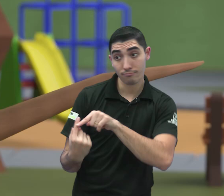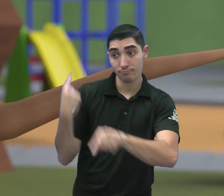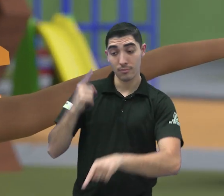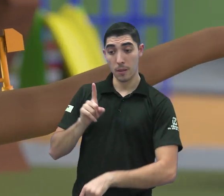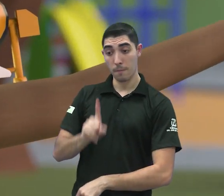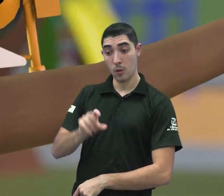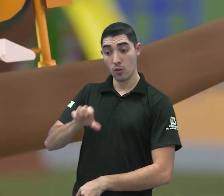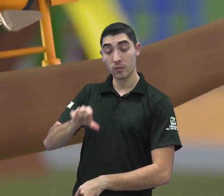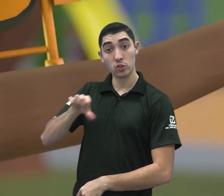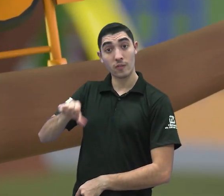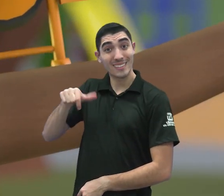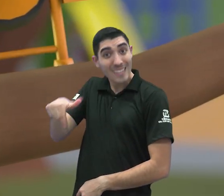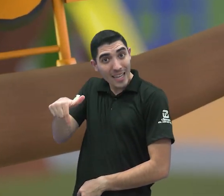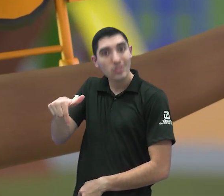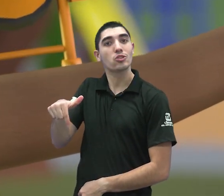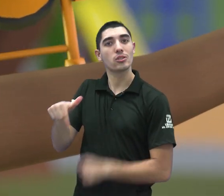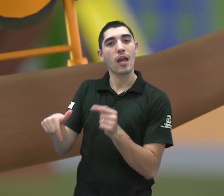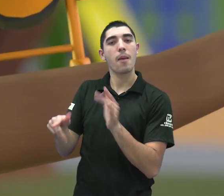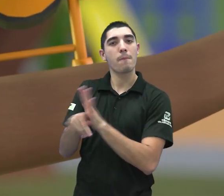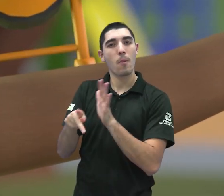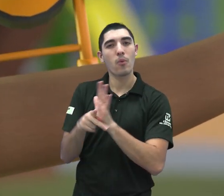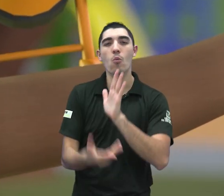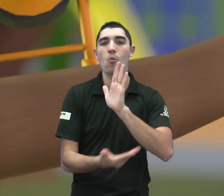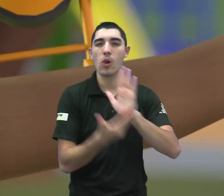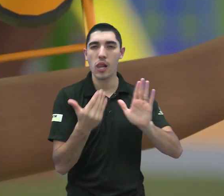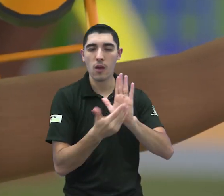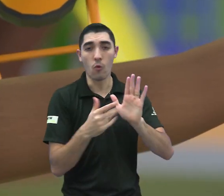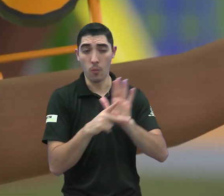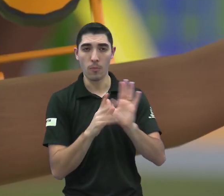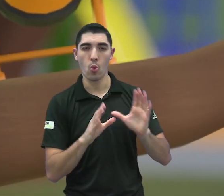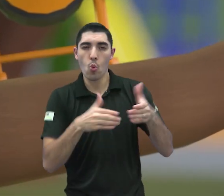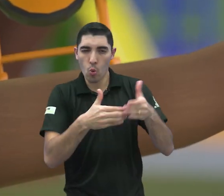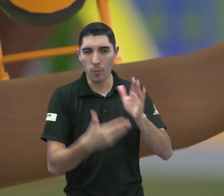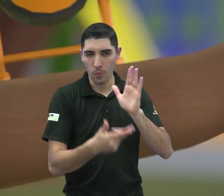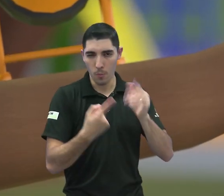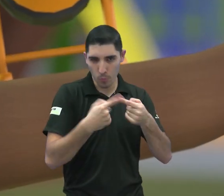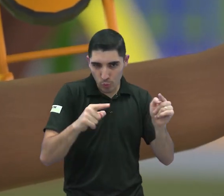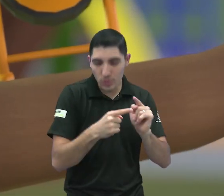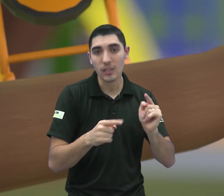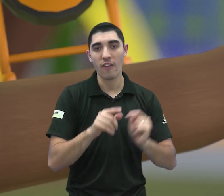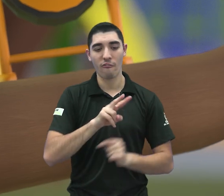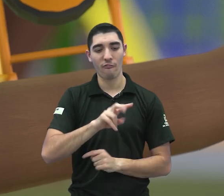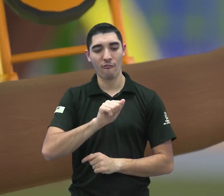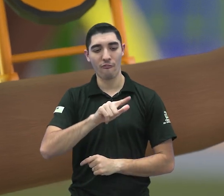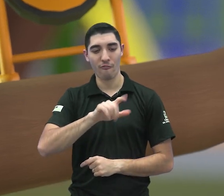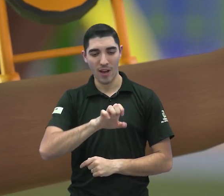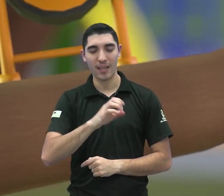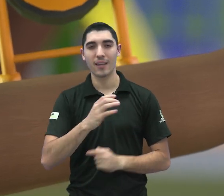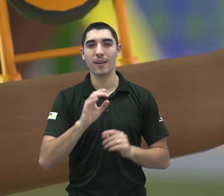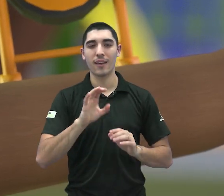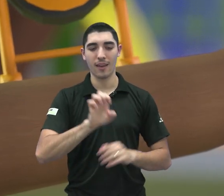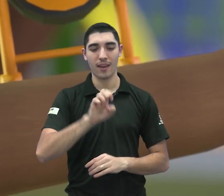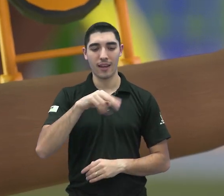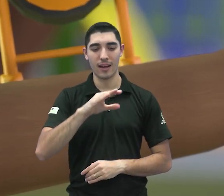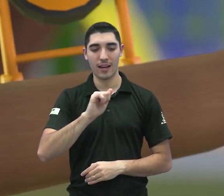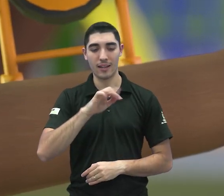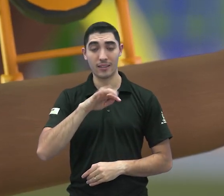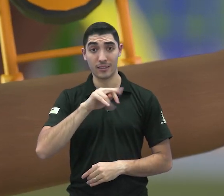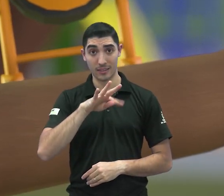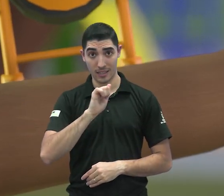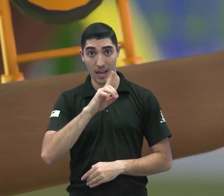em 1997, no álbum Vale Encantado. O videoclipe já ultrapassou mais de 200